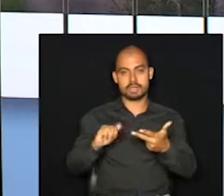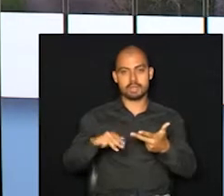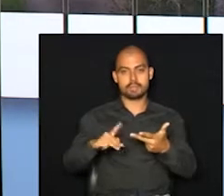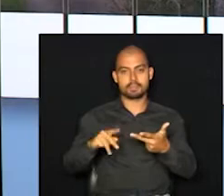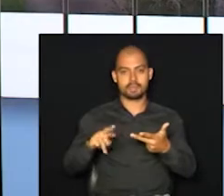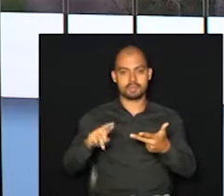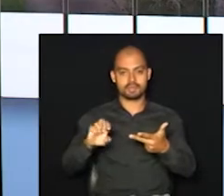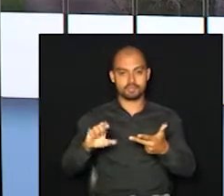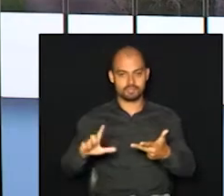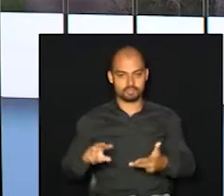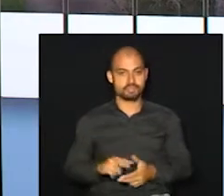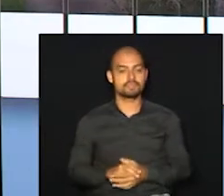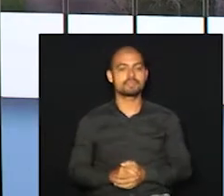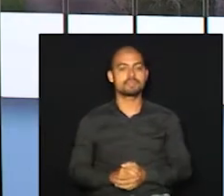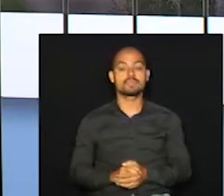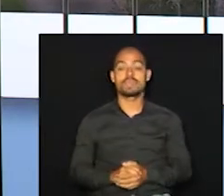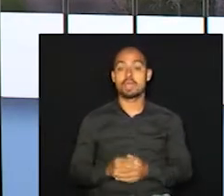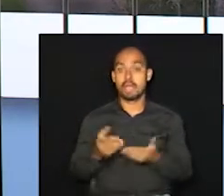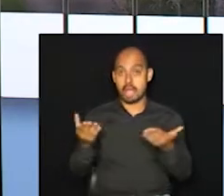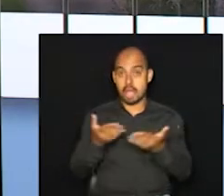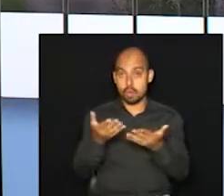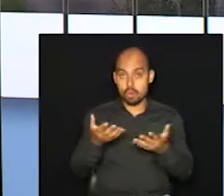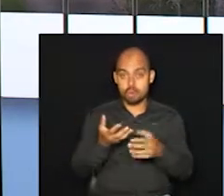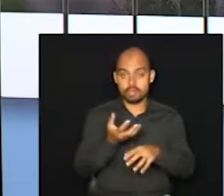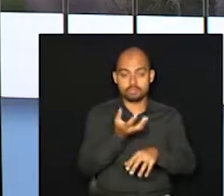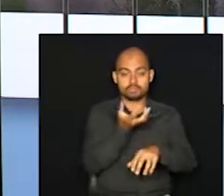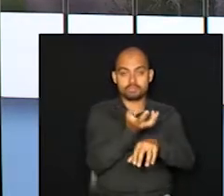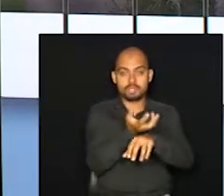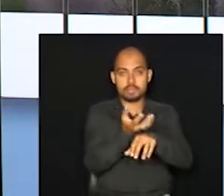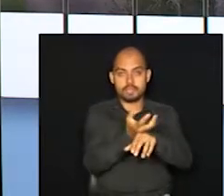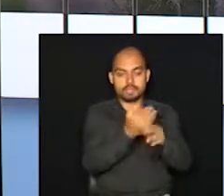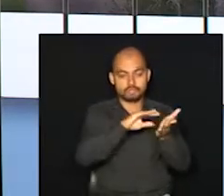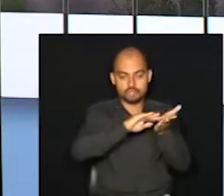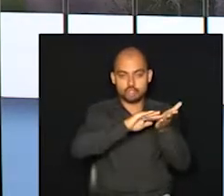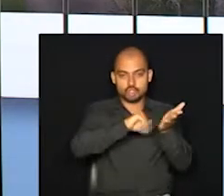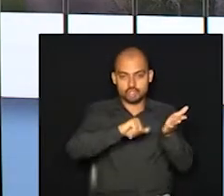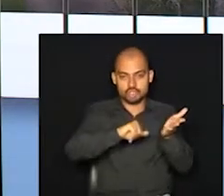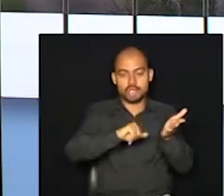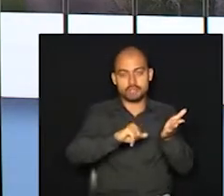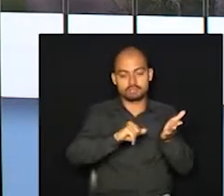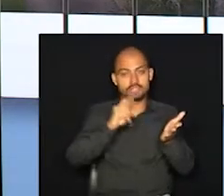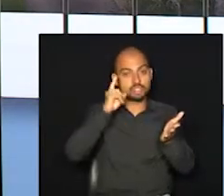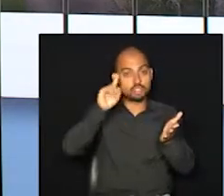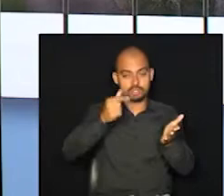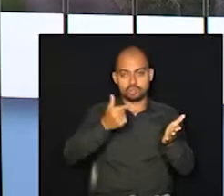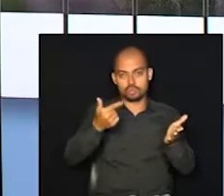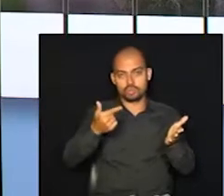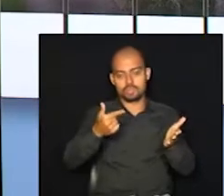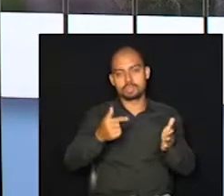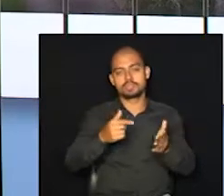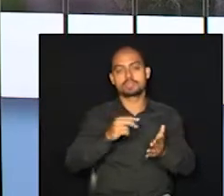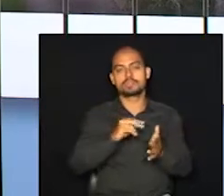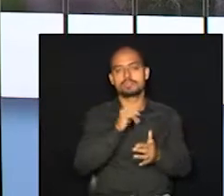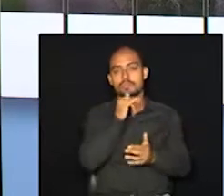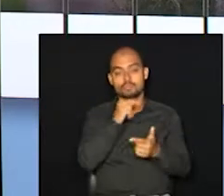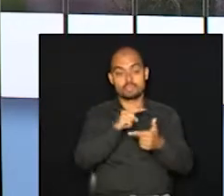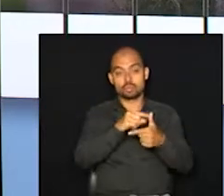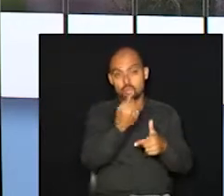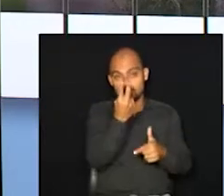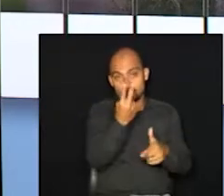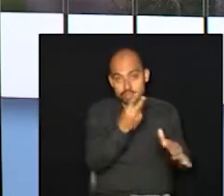Olha, e agora a matéria vai ficar fora de pauta por duas datas de votação, ou seja, por duas